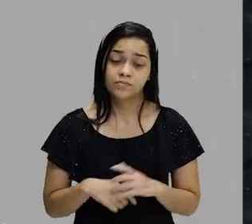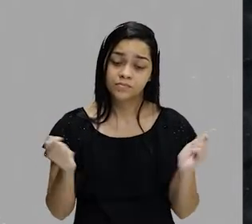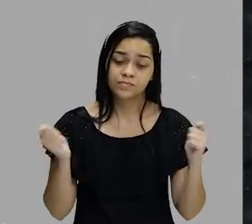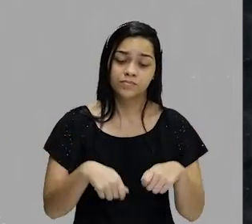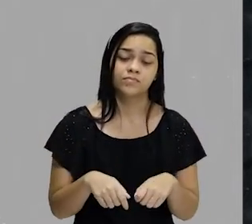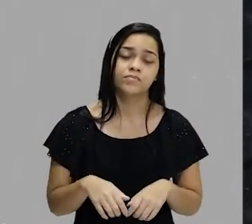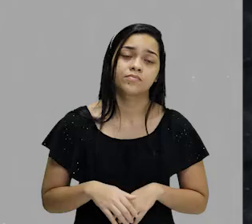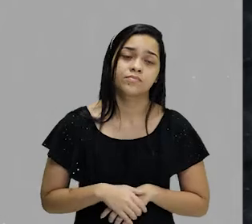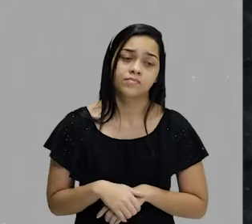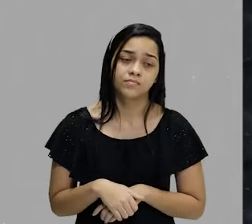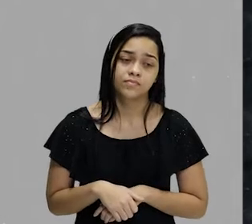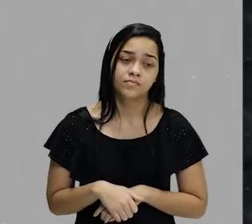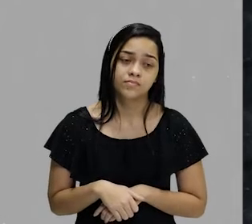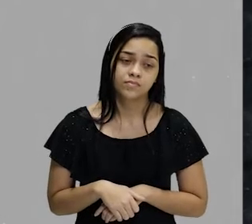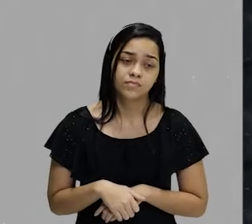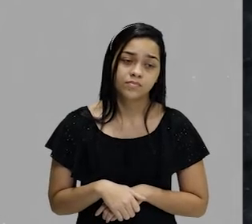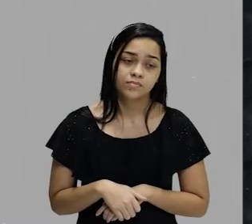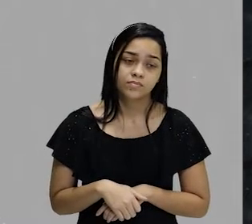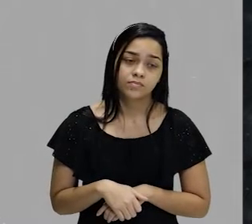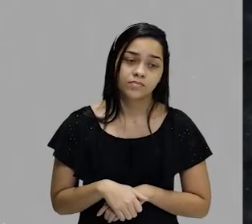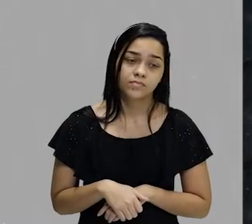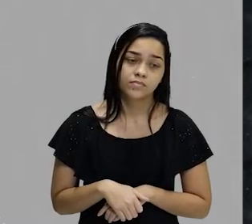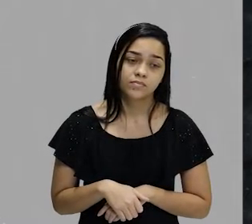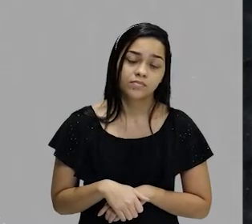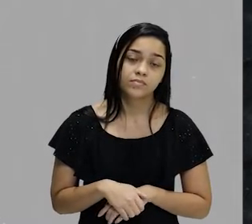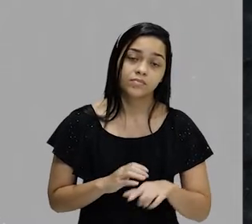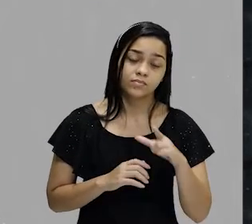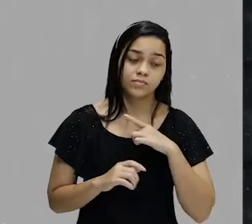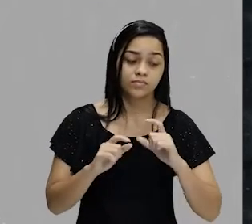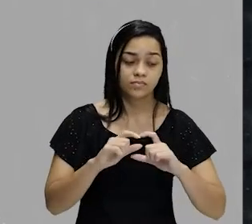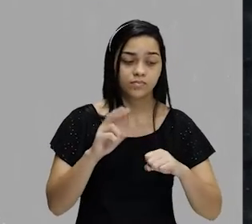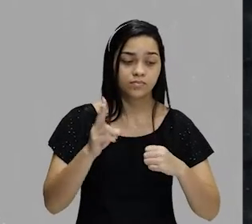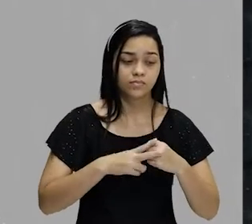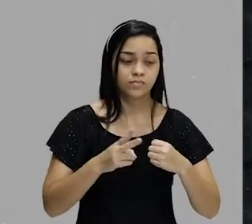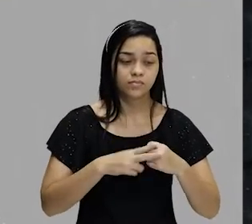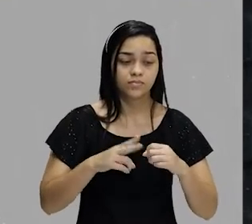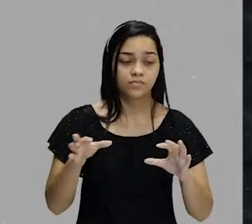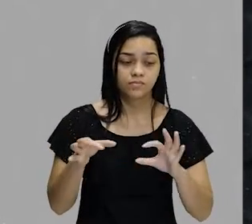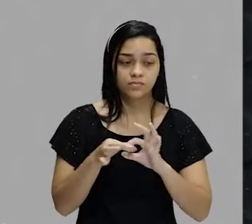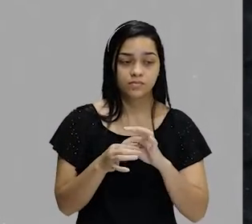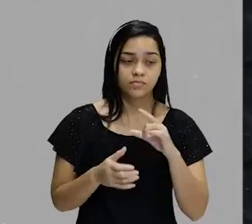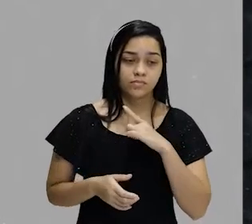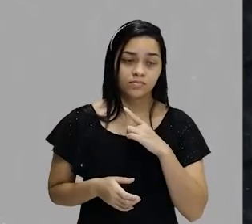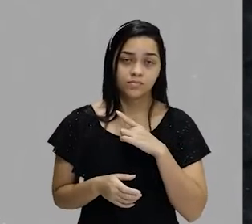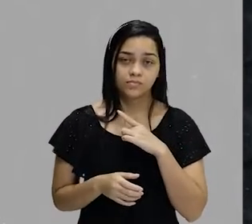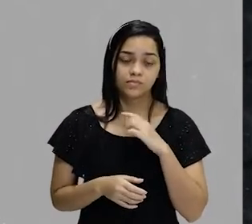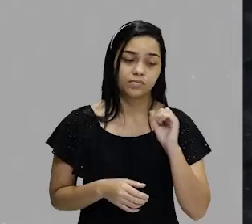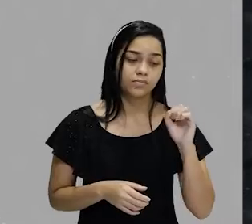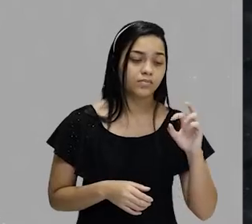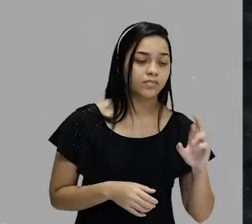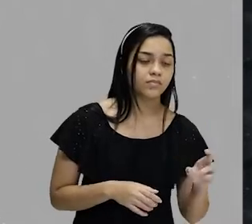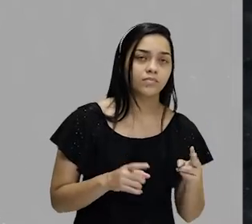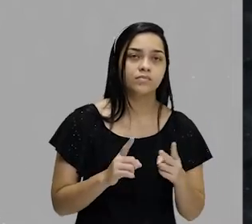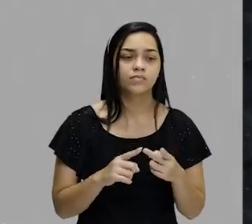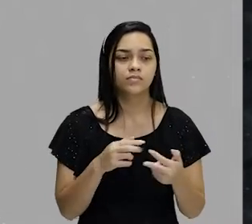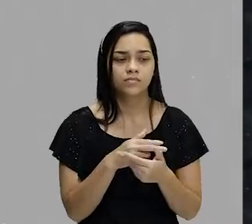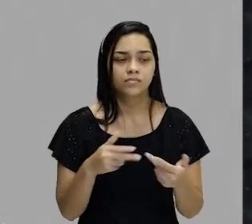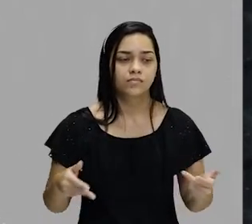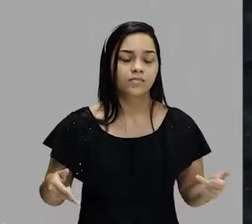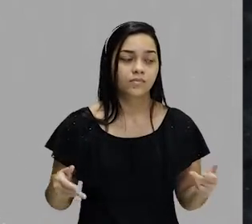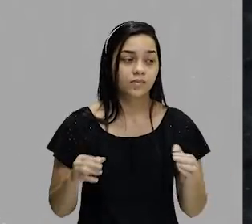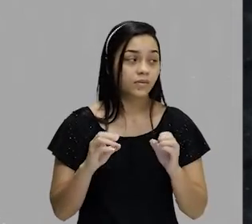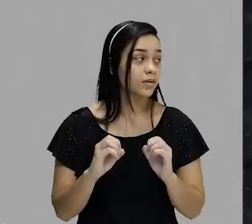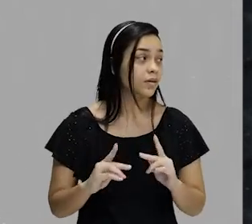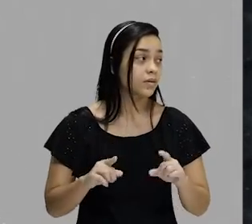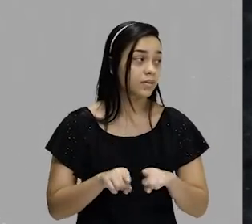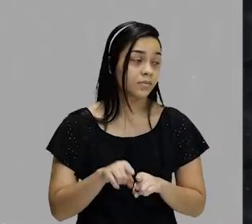possível. Ó, tá bom? Verbo de ligação, ser, estar, ficar, parecer, permanecer, continuar.